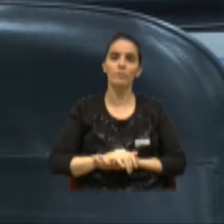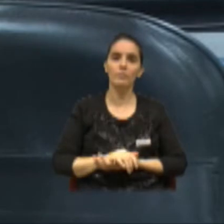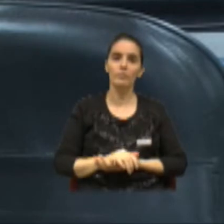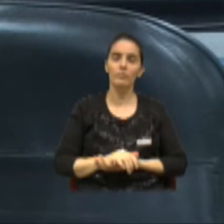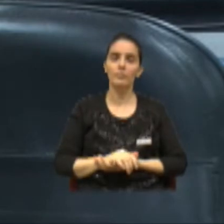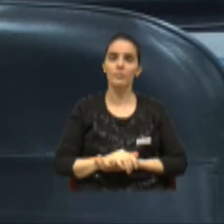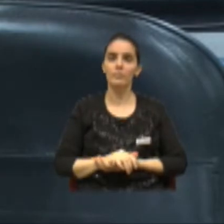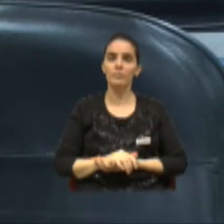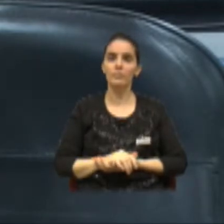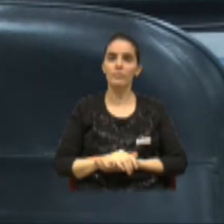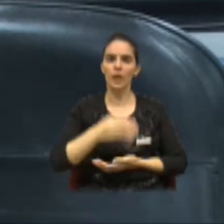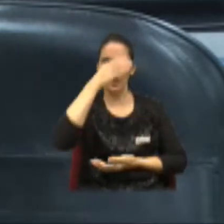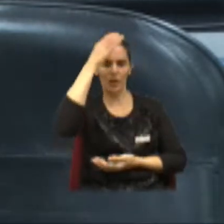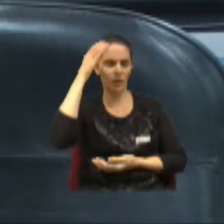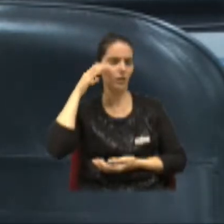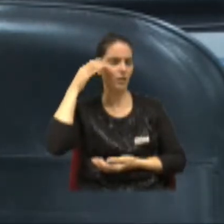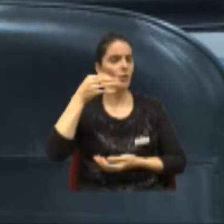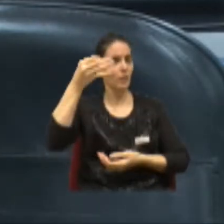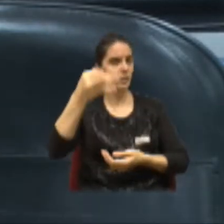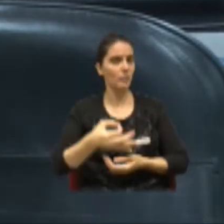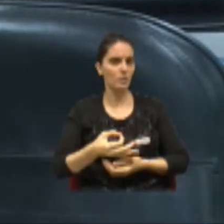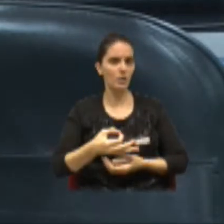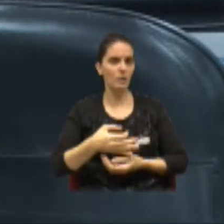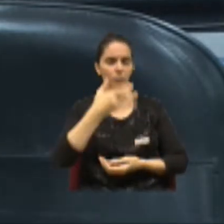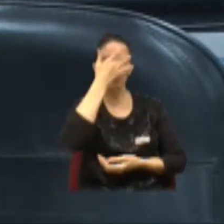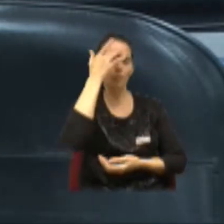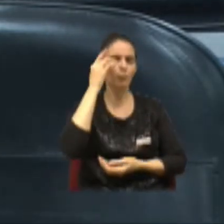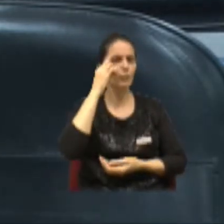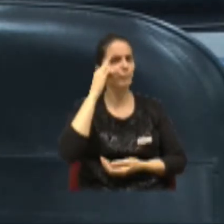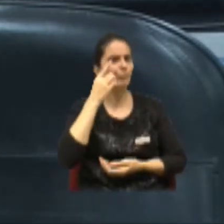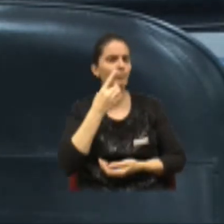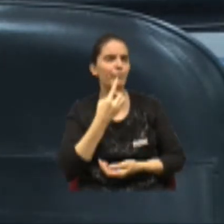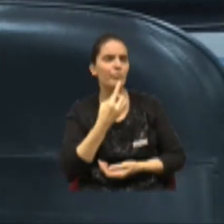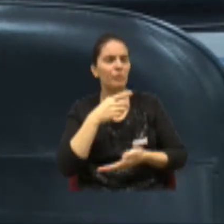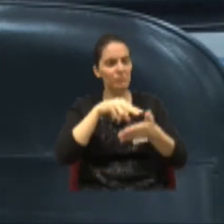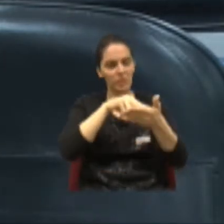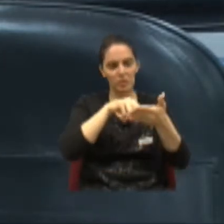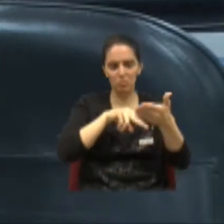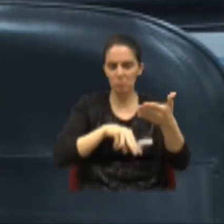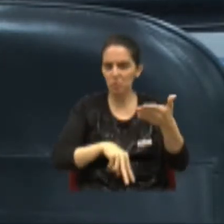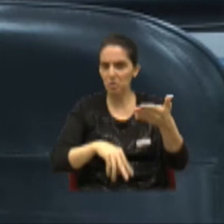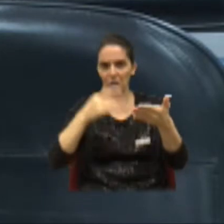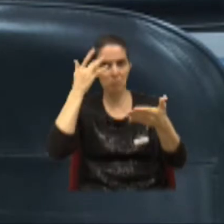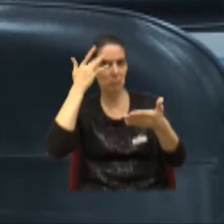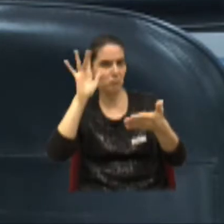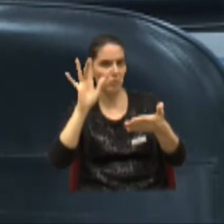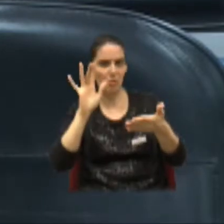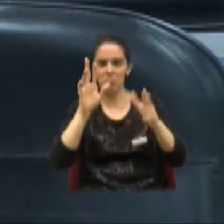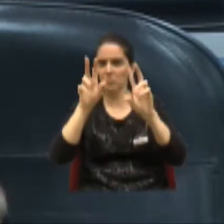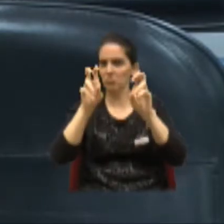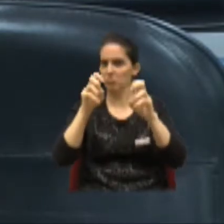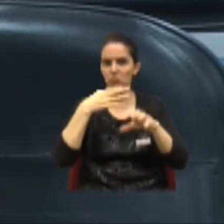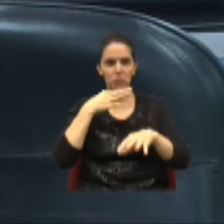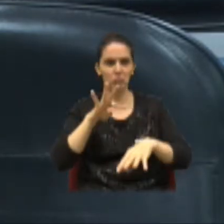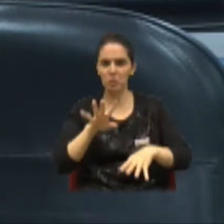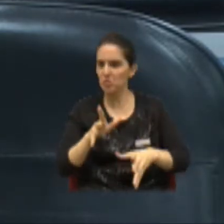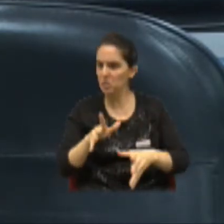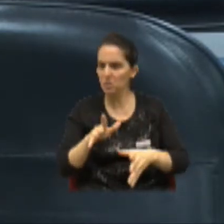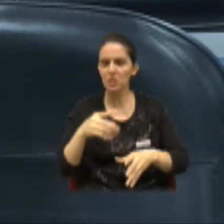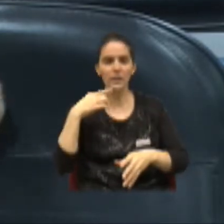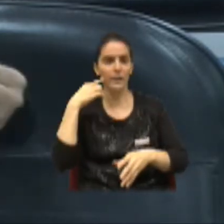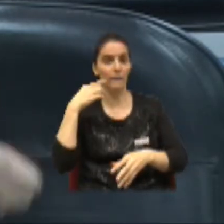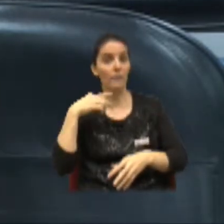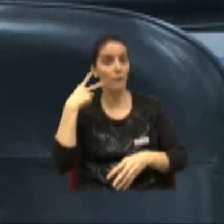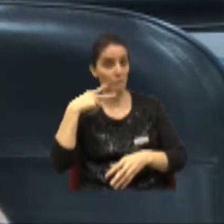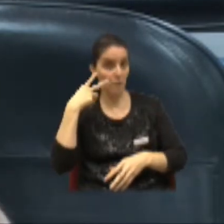Tenho certeza que muitas pessoas tiveram dúvida no primeiro momento que fizeram a leitura, não sabiam do que se tratava, fui interrogada por alguns